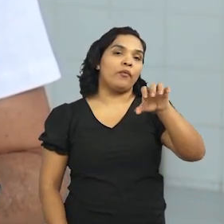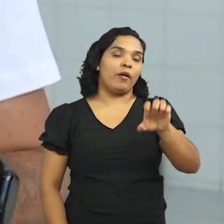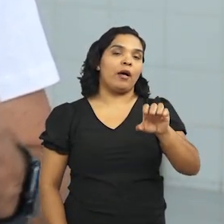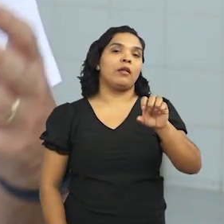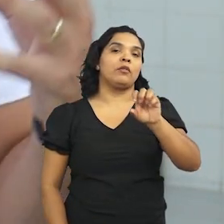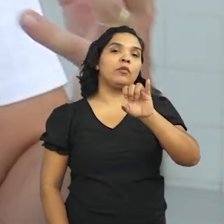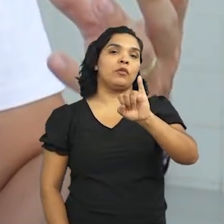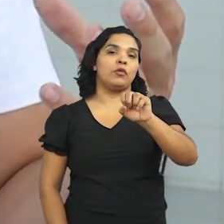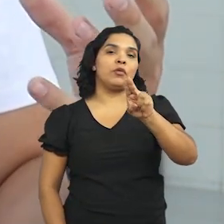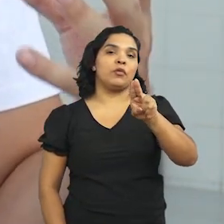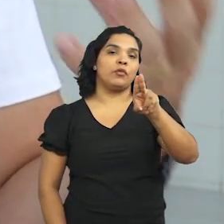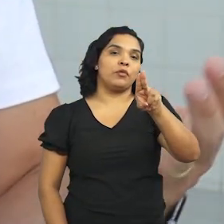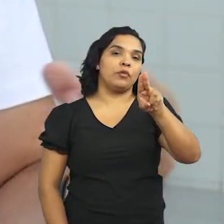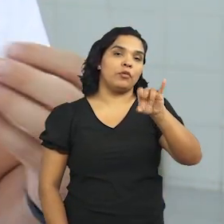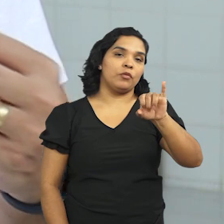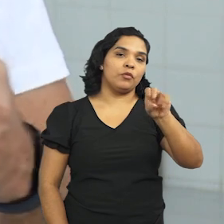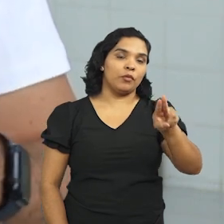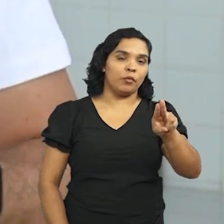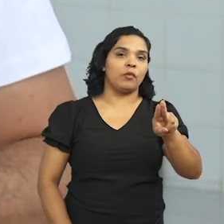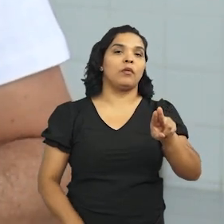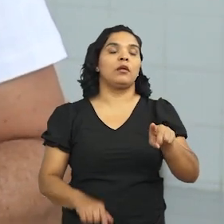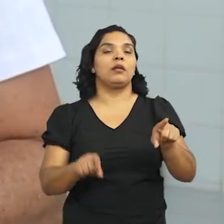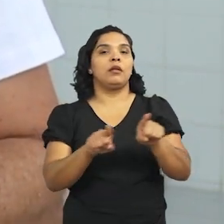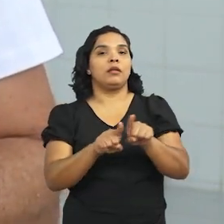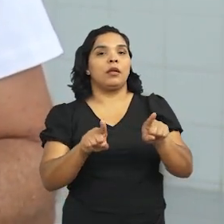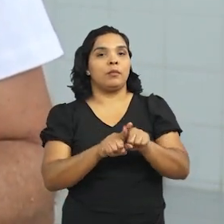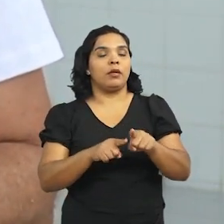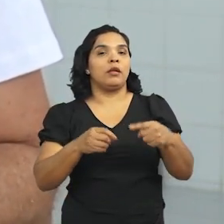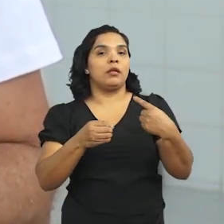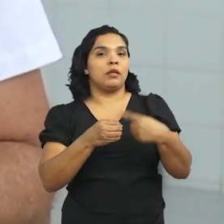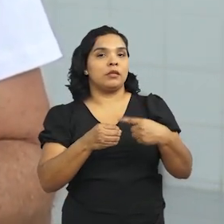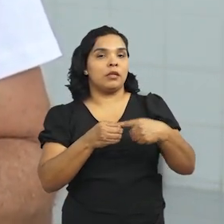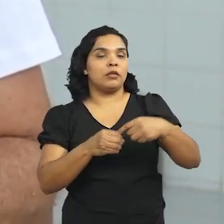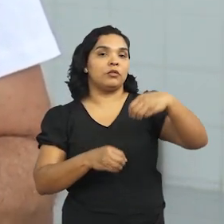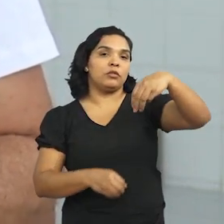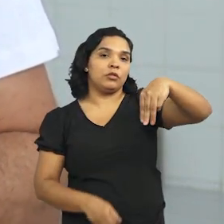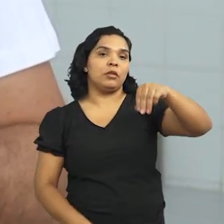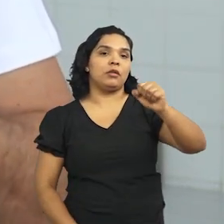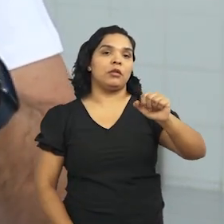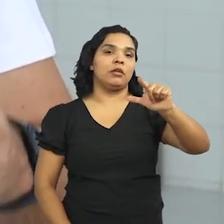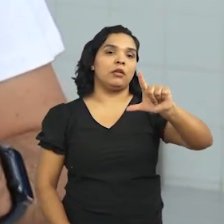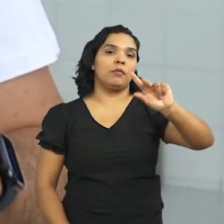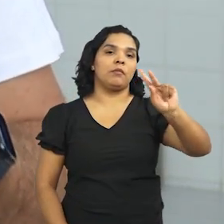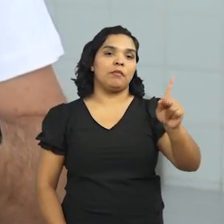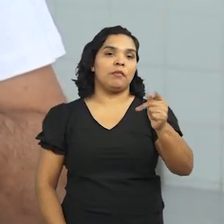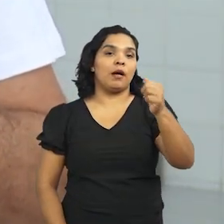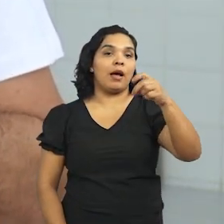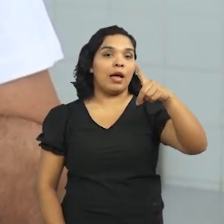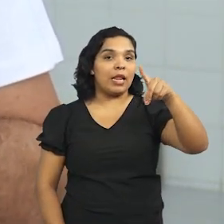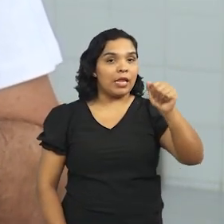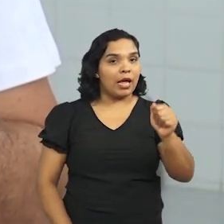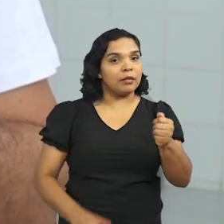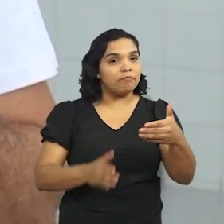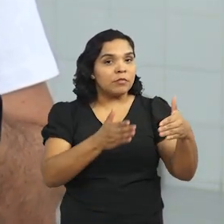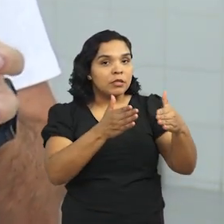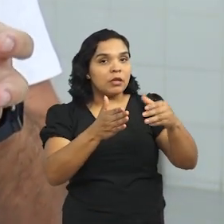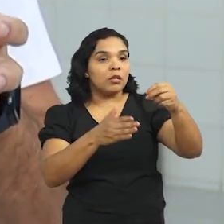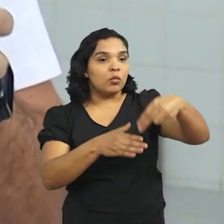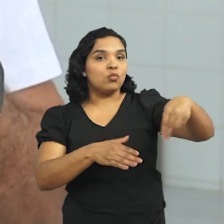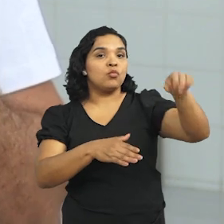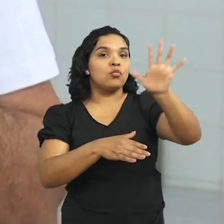né, pegando ali a região de Carianha, a região da cidade de Malhada, passando